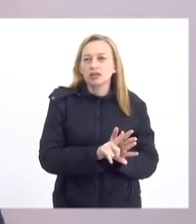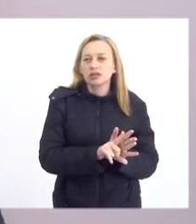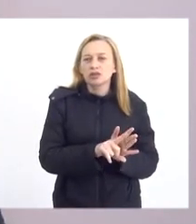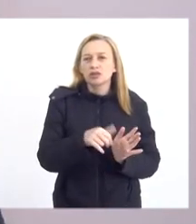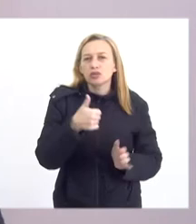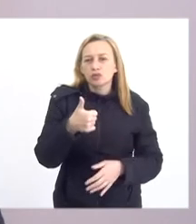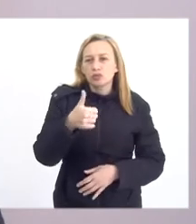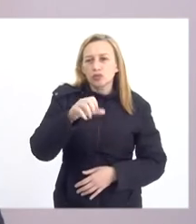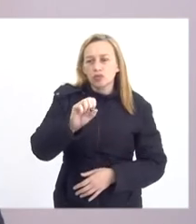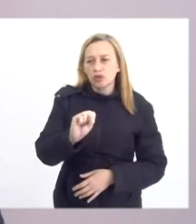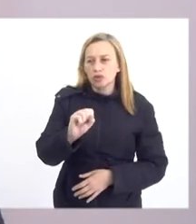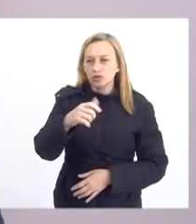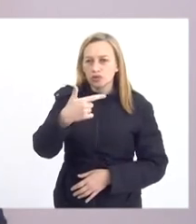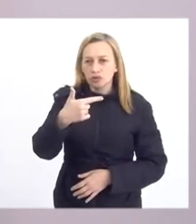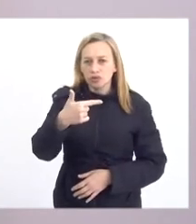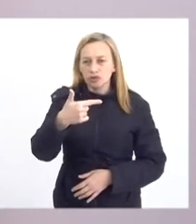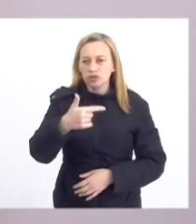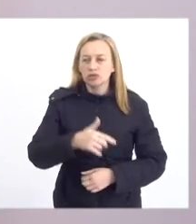182